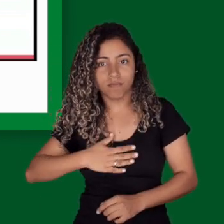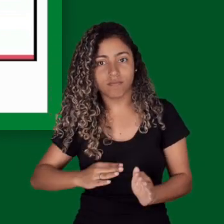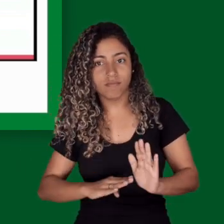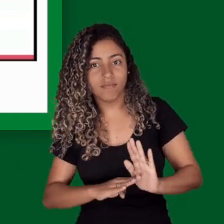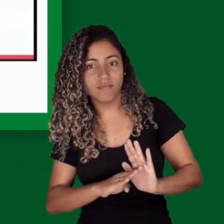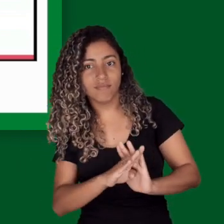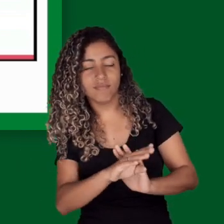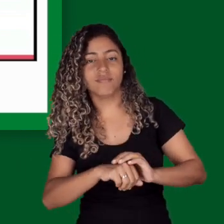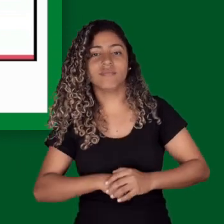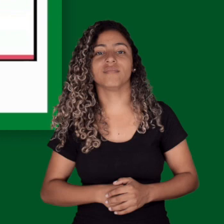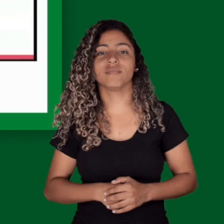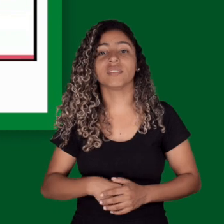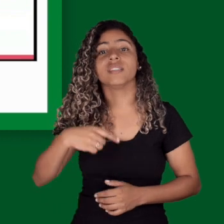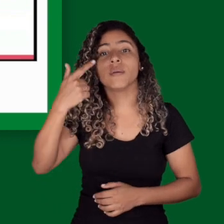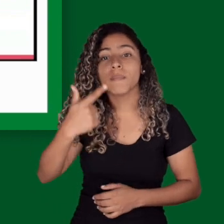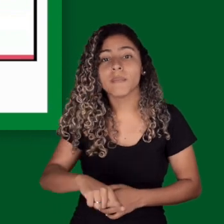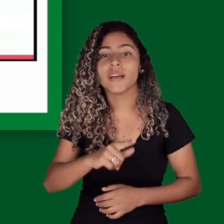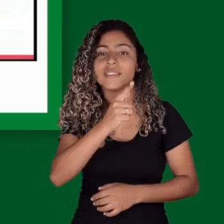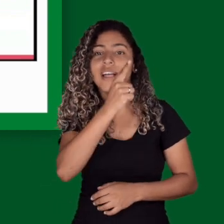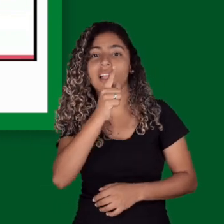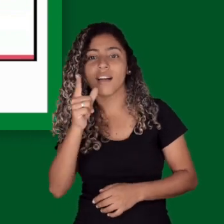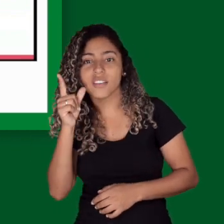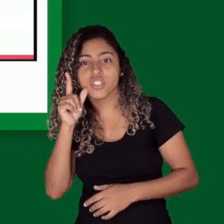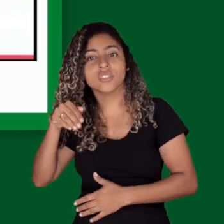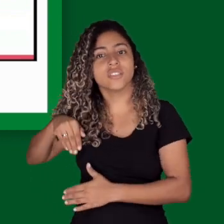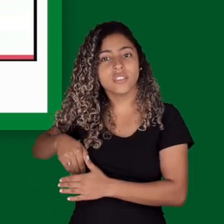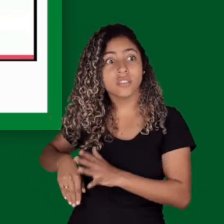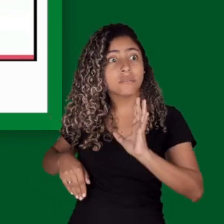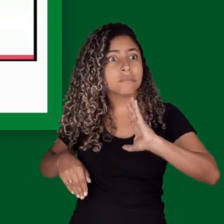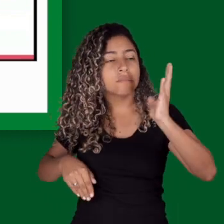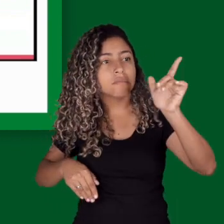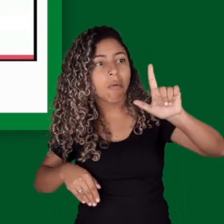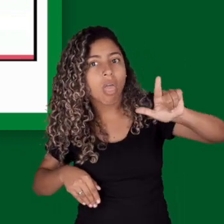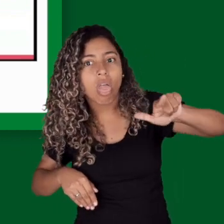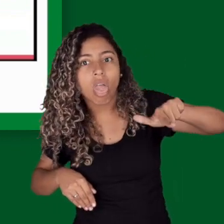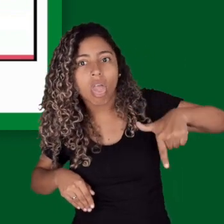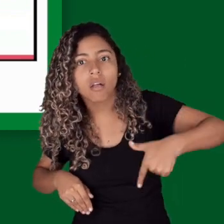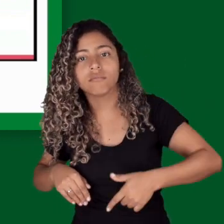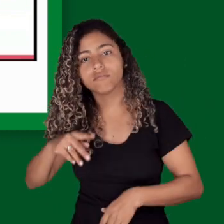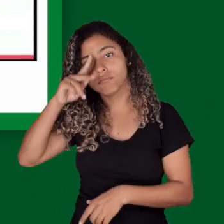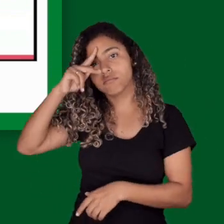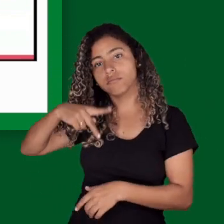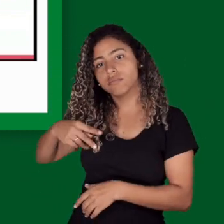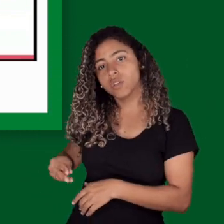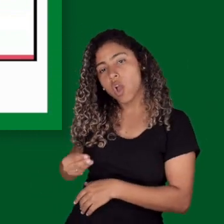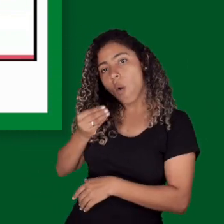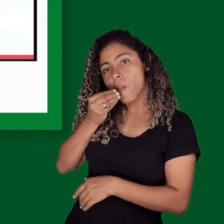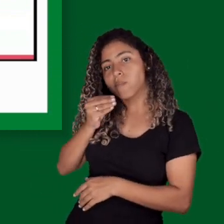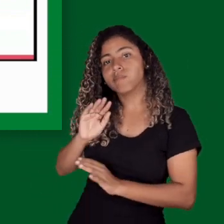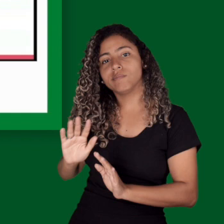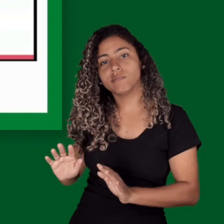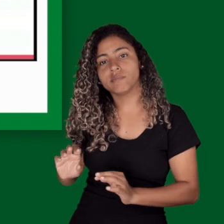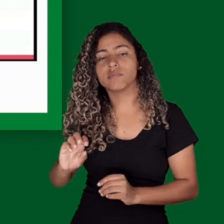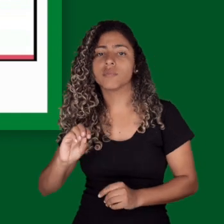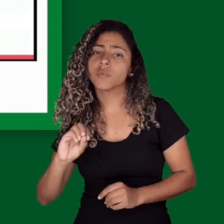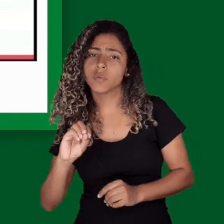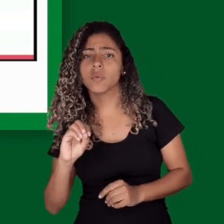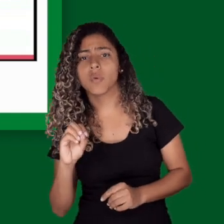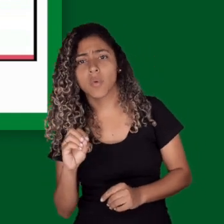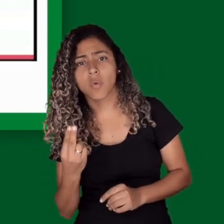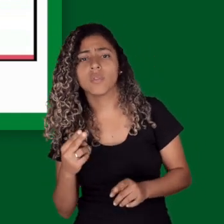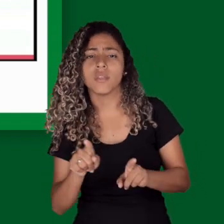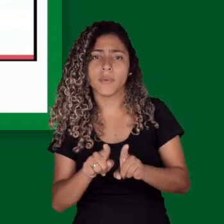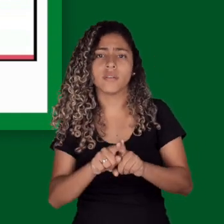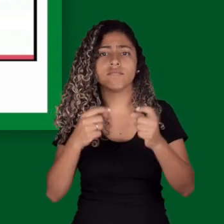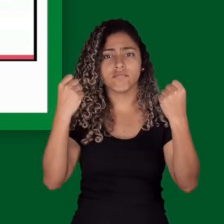açúcar no sangue, levar também um lanche extra no caso de atraso na refeição, ou se fizer mais exercícios do que o